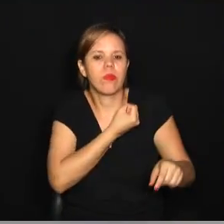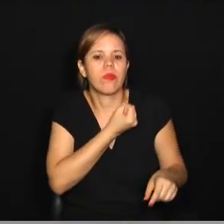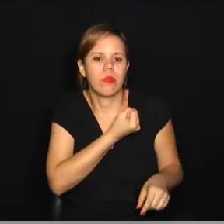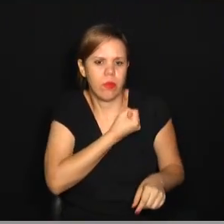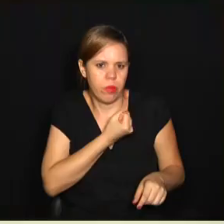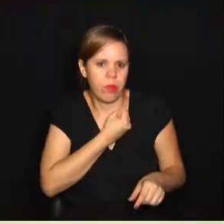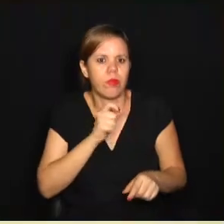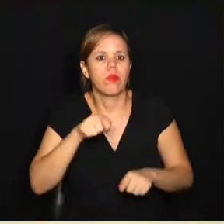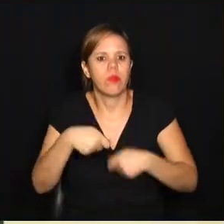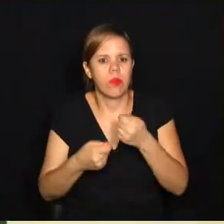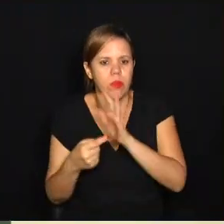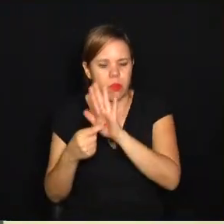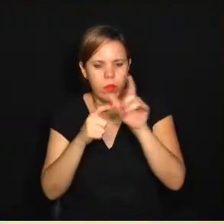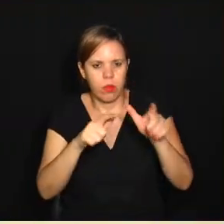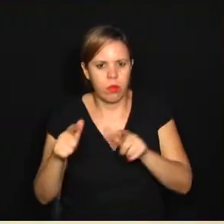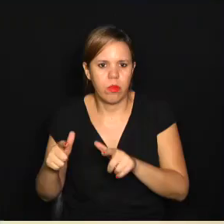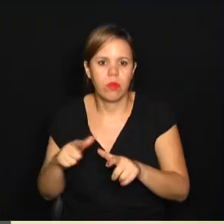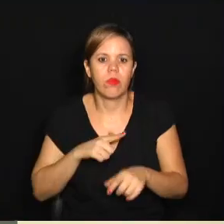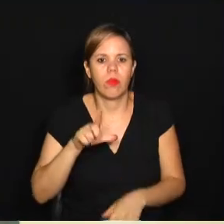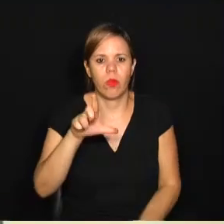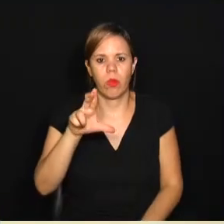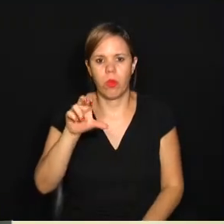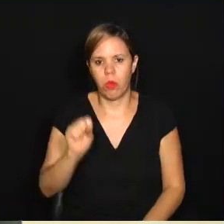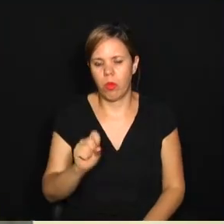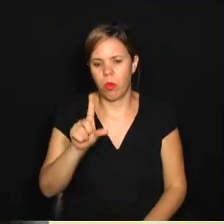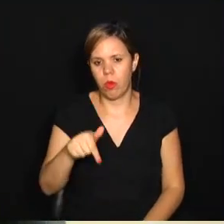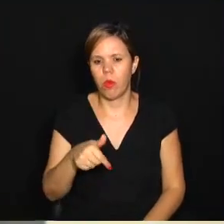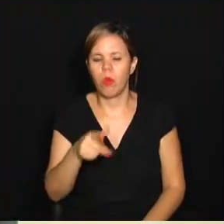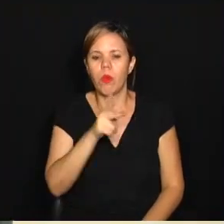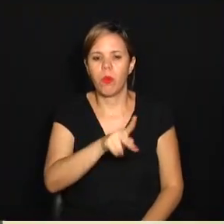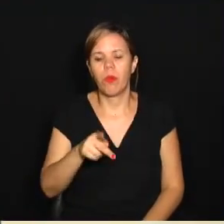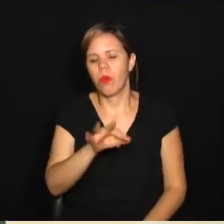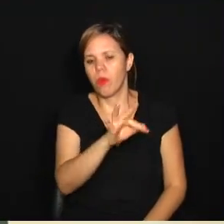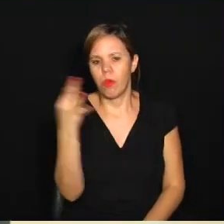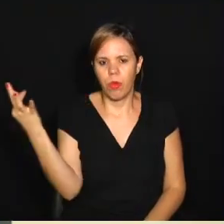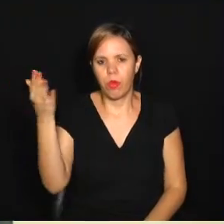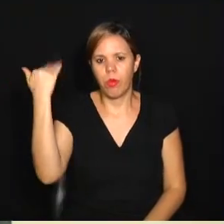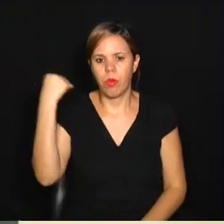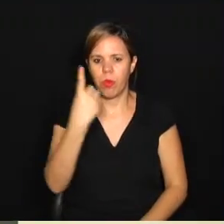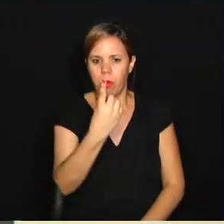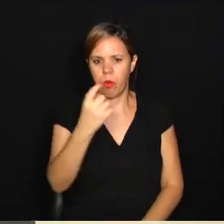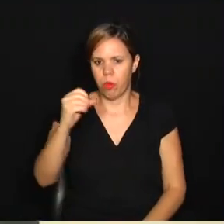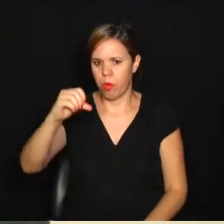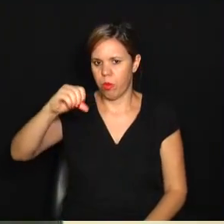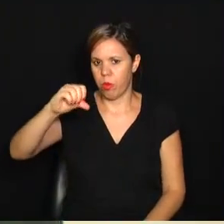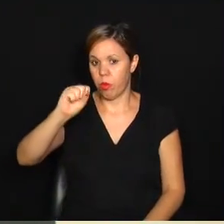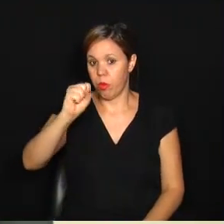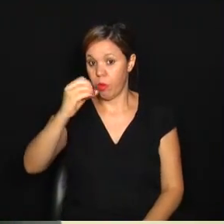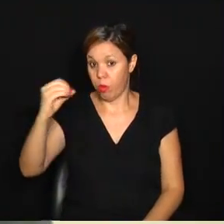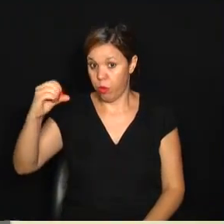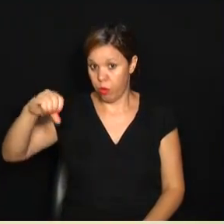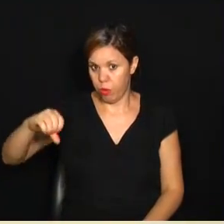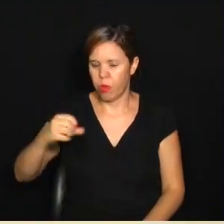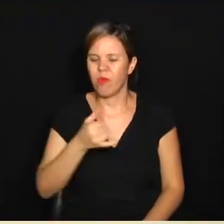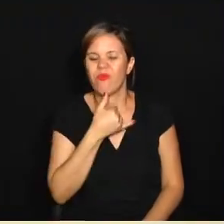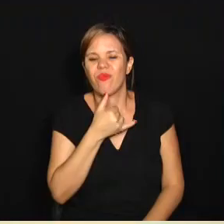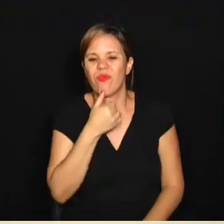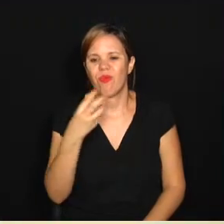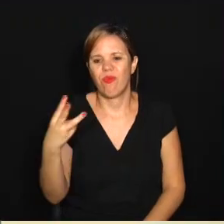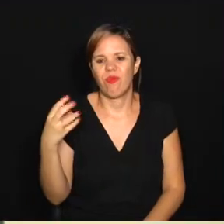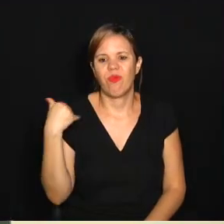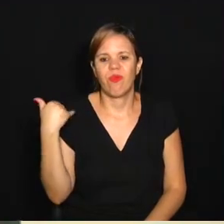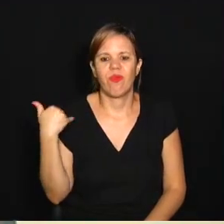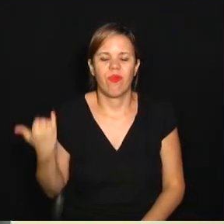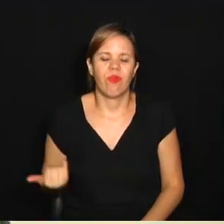de pontuação. Chama-se Louis Braille, foi um francês em 1809. Ele, infelizmente, aos 3 anos de idade, ele teve